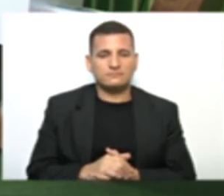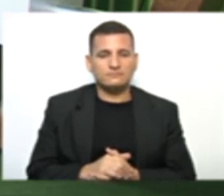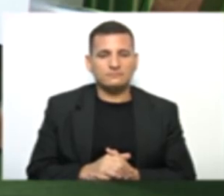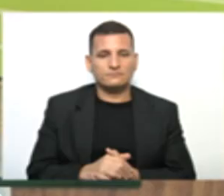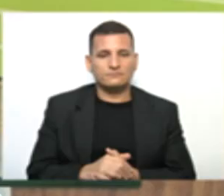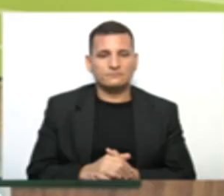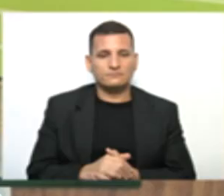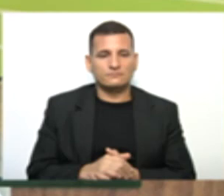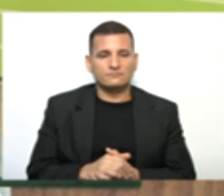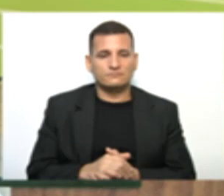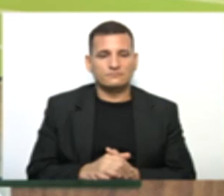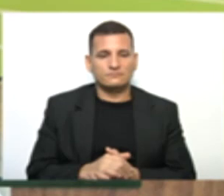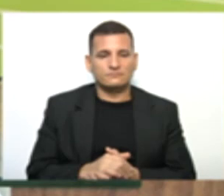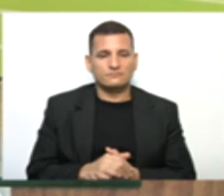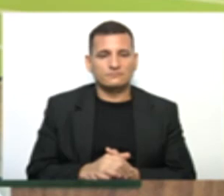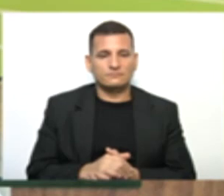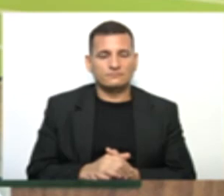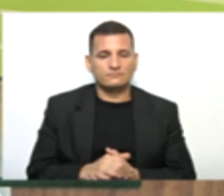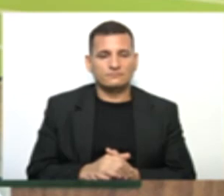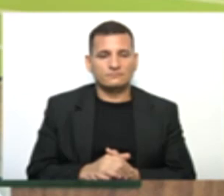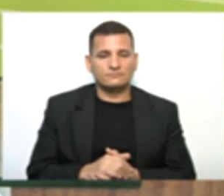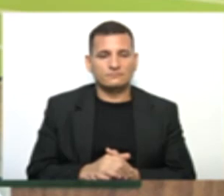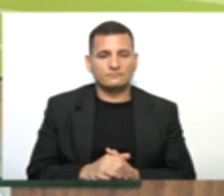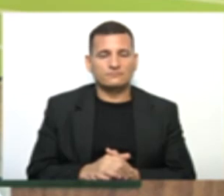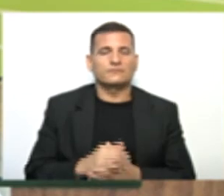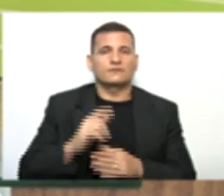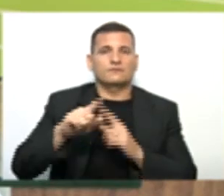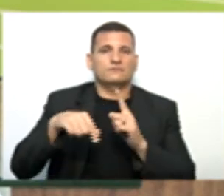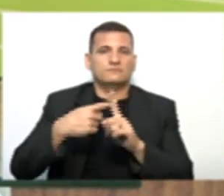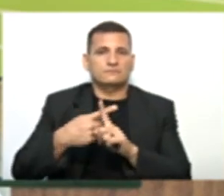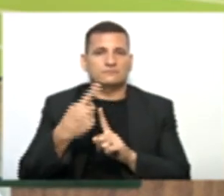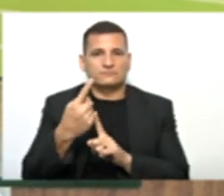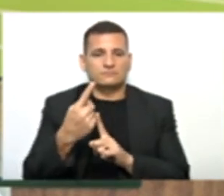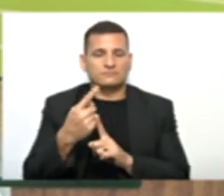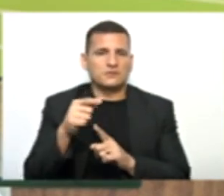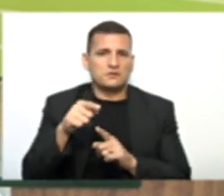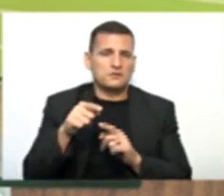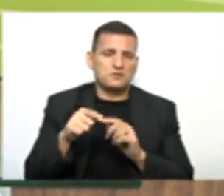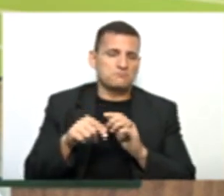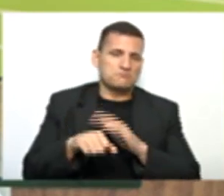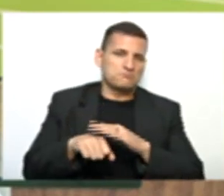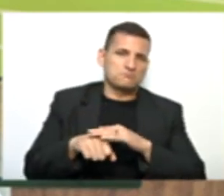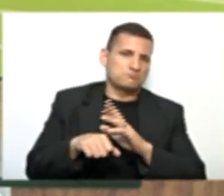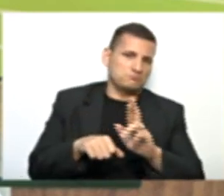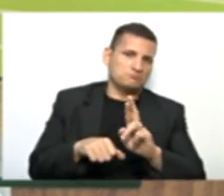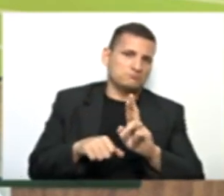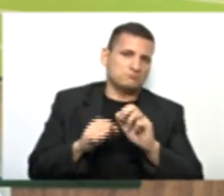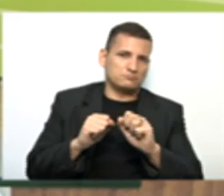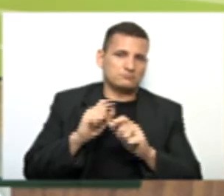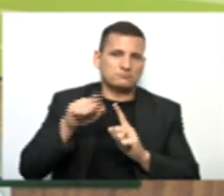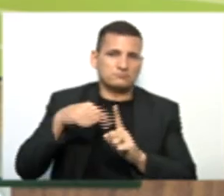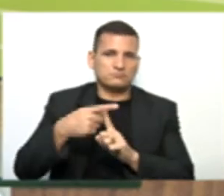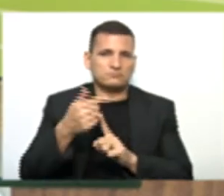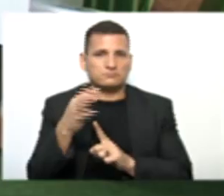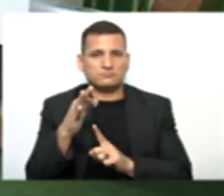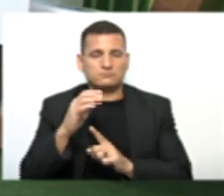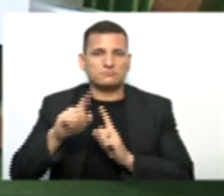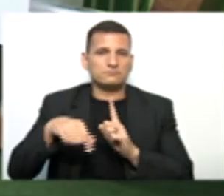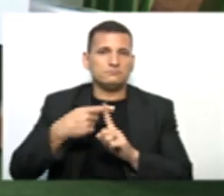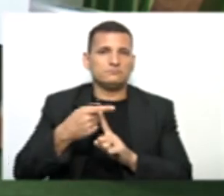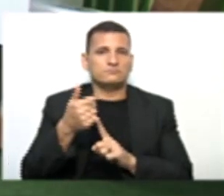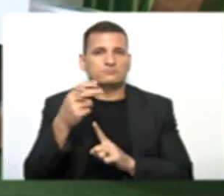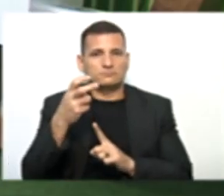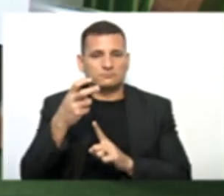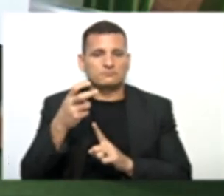também. Essa questão de mais 1 é facultativo, né? Você pode colocar mais 10, mais 15. Isso, é verdade.